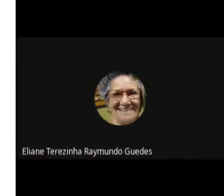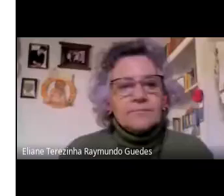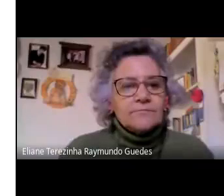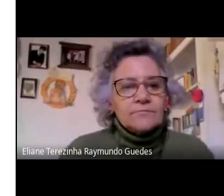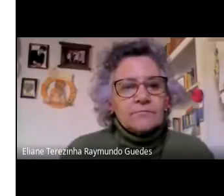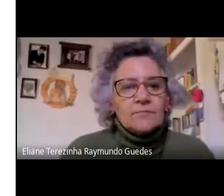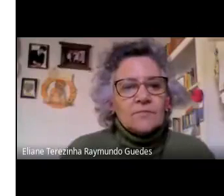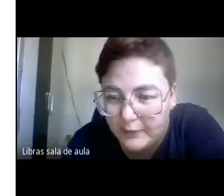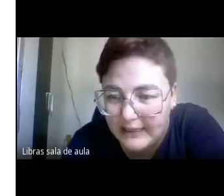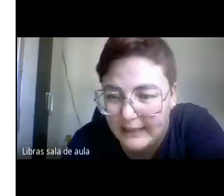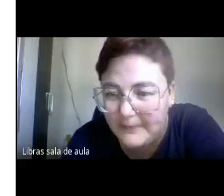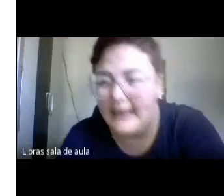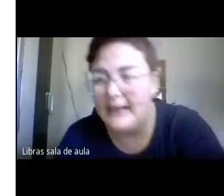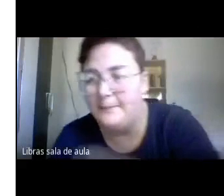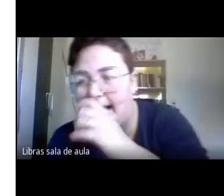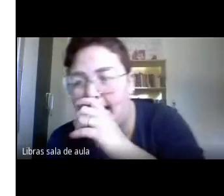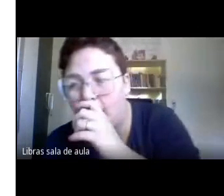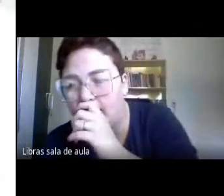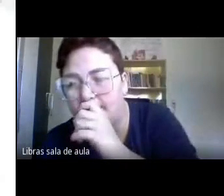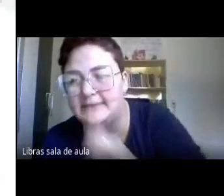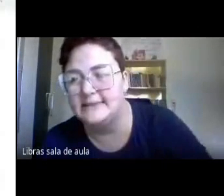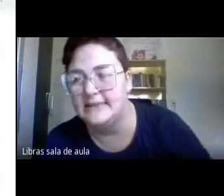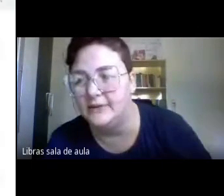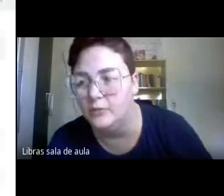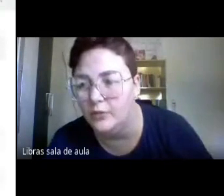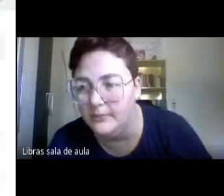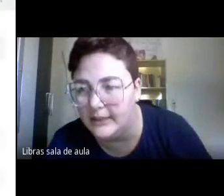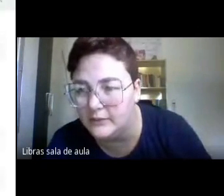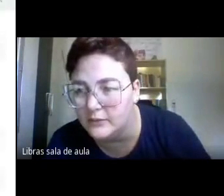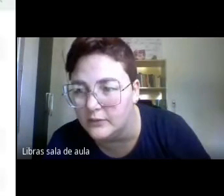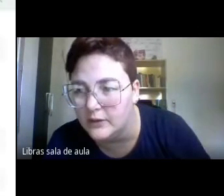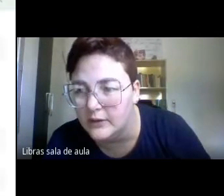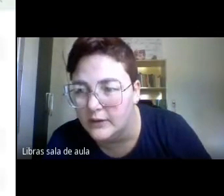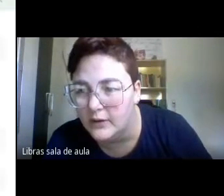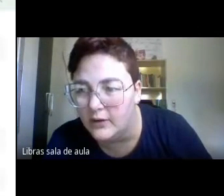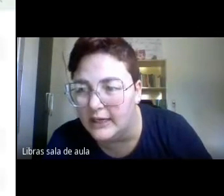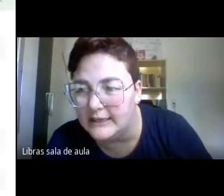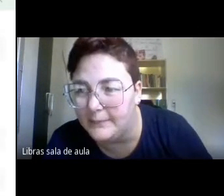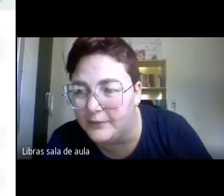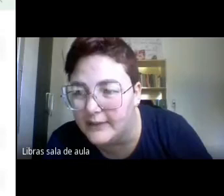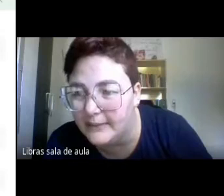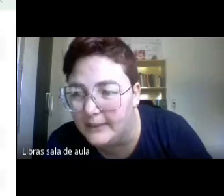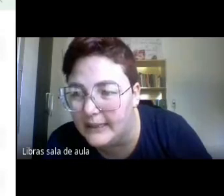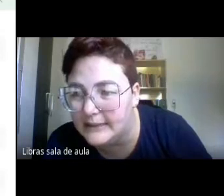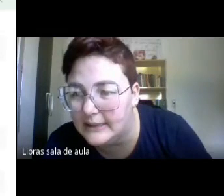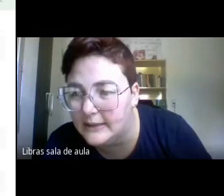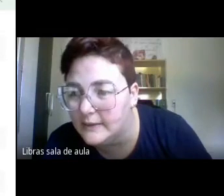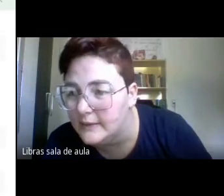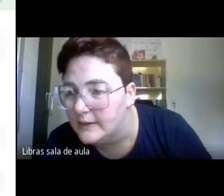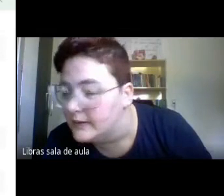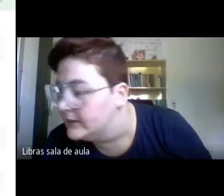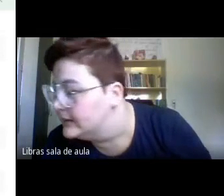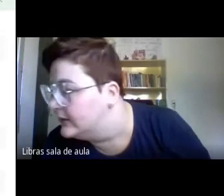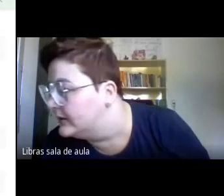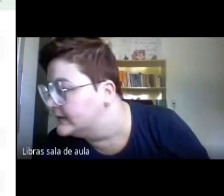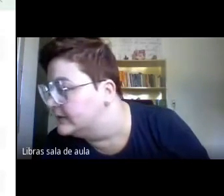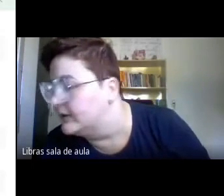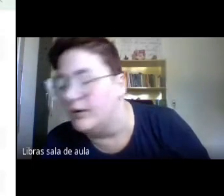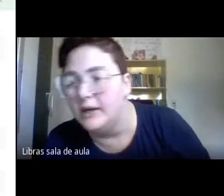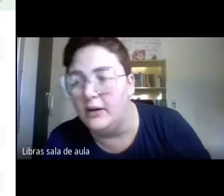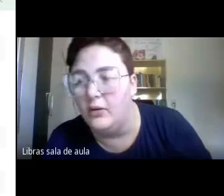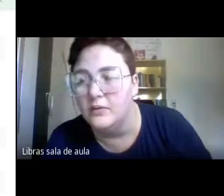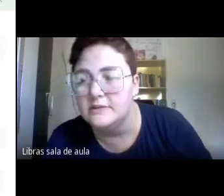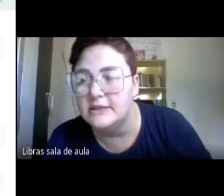a atividade para programar ela para agora, para esse exato momento. Ó, ela tá programada. Que horas